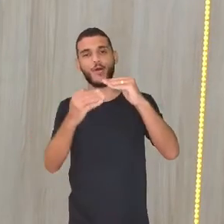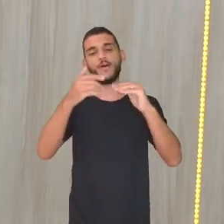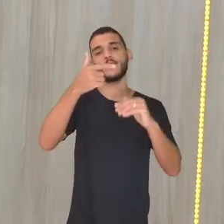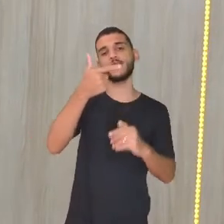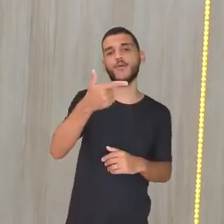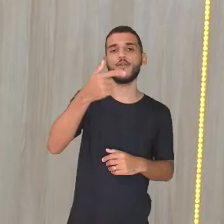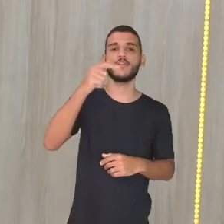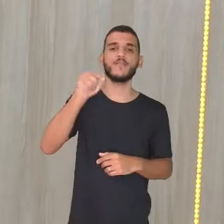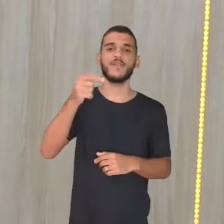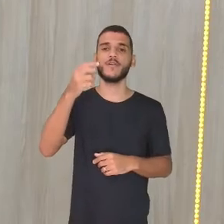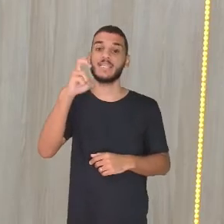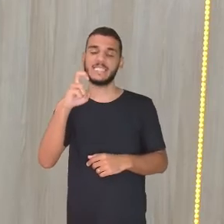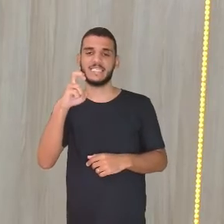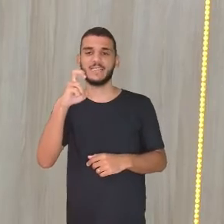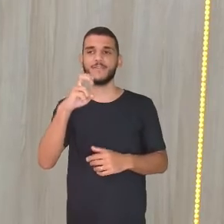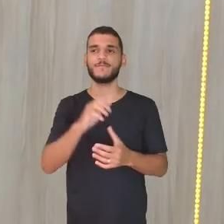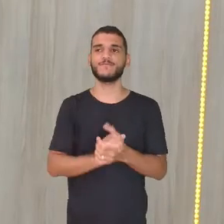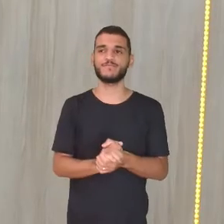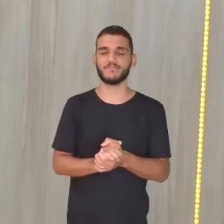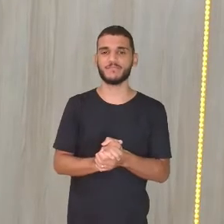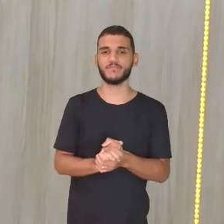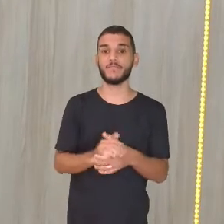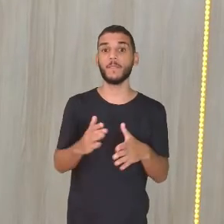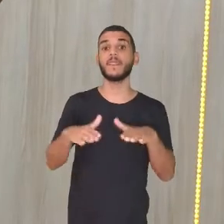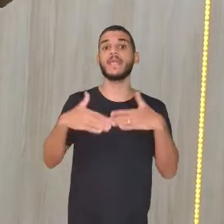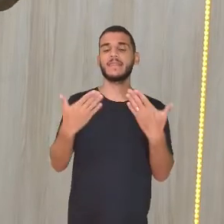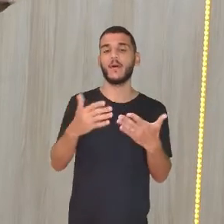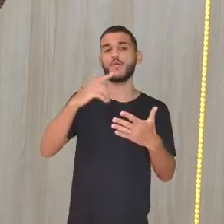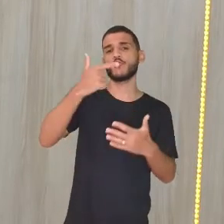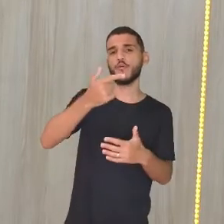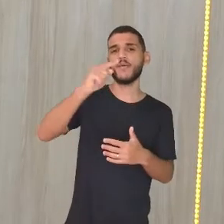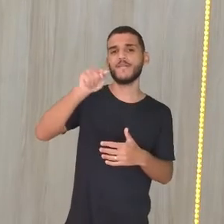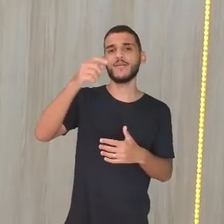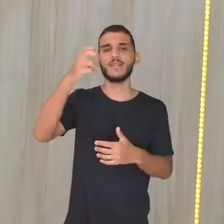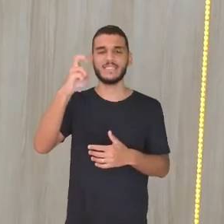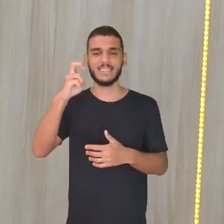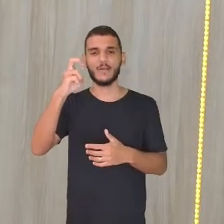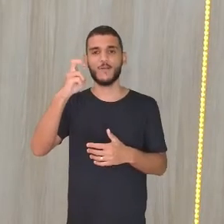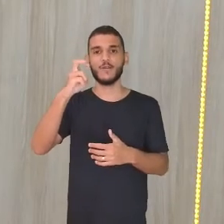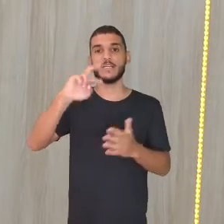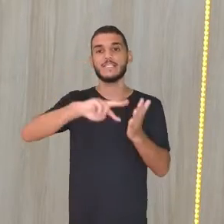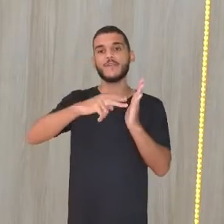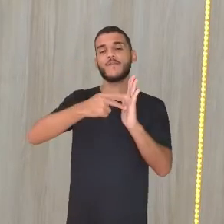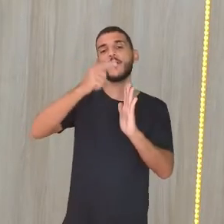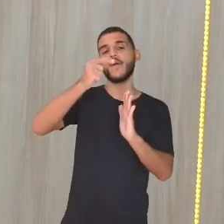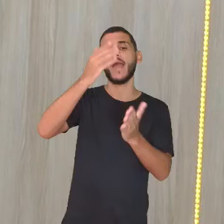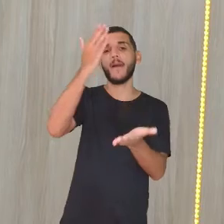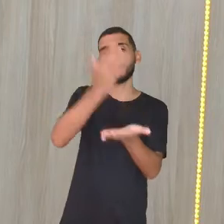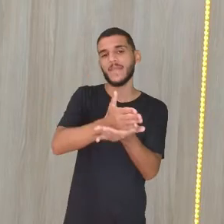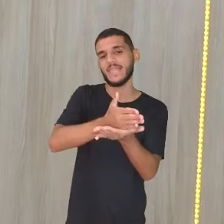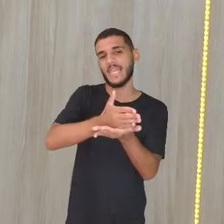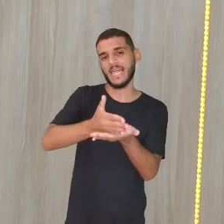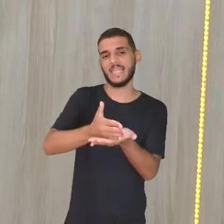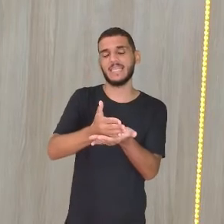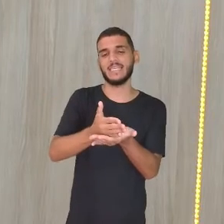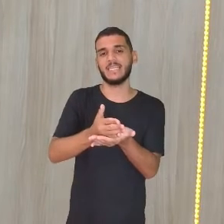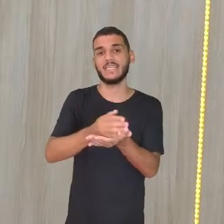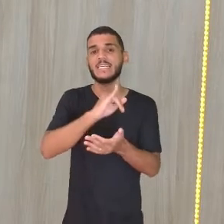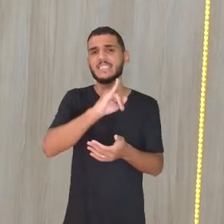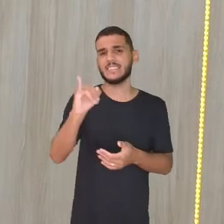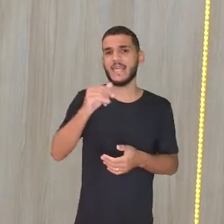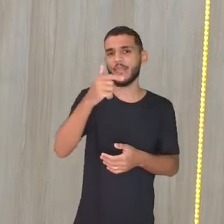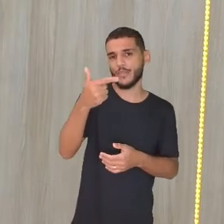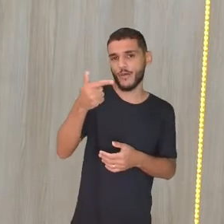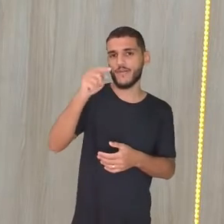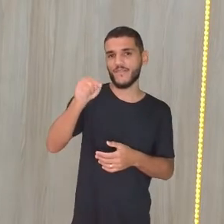não representa exatamente a metade entre 2 e 3, ou seja, o ponto médio. Então, se é